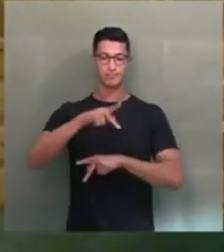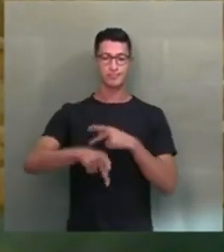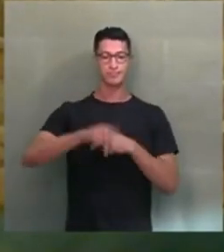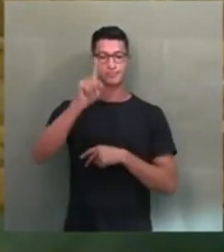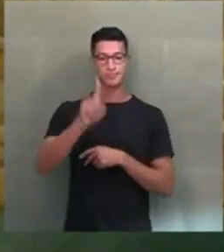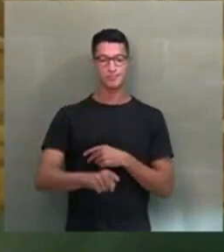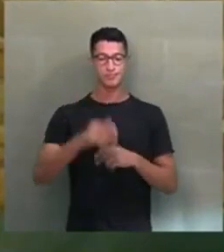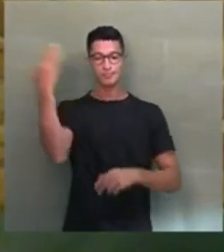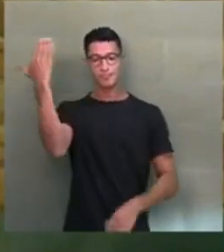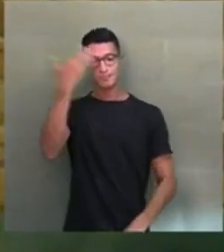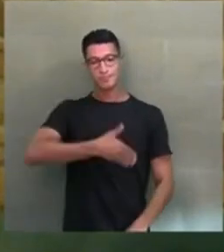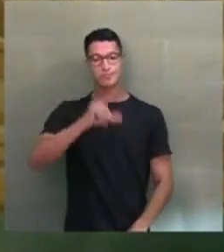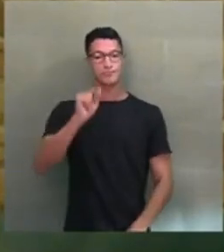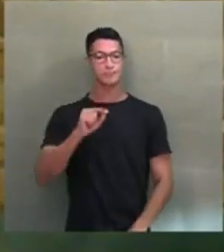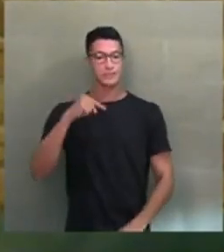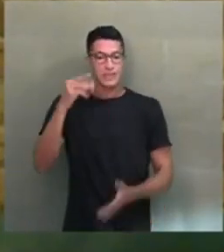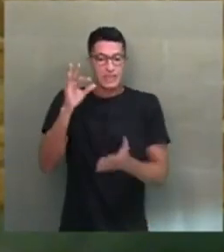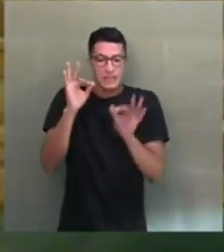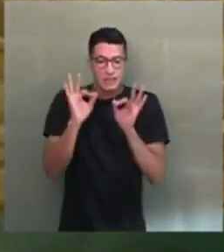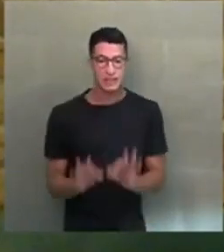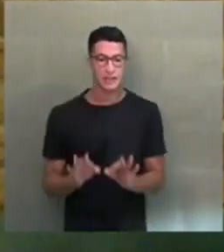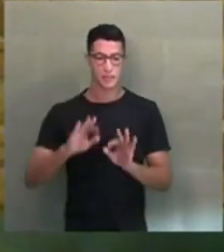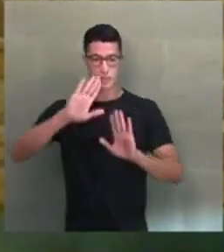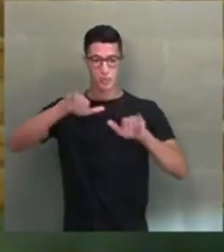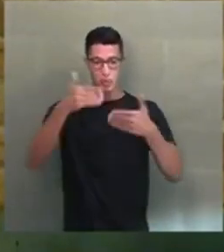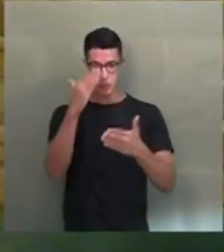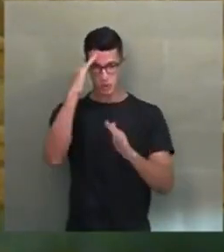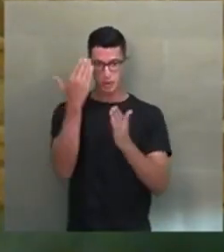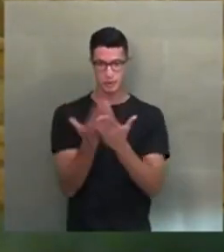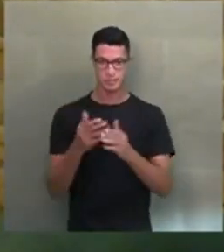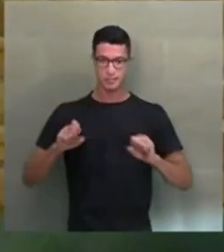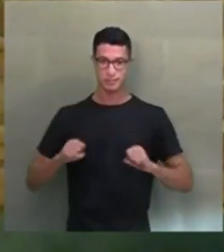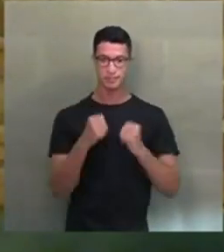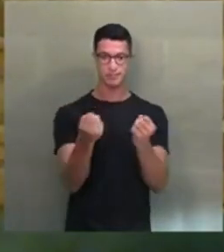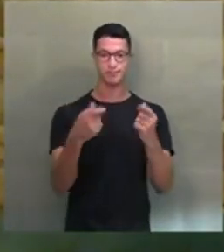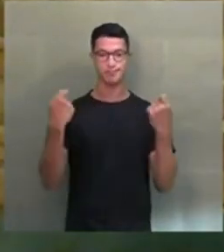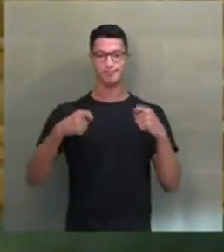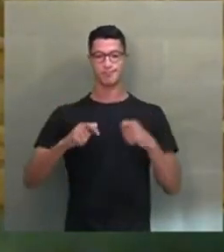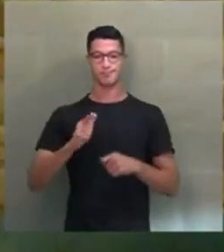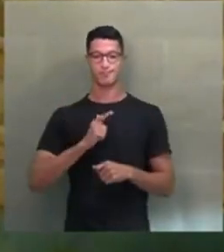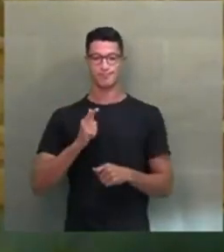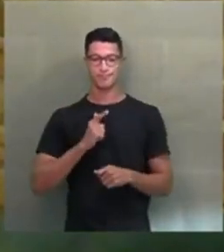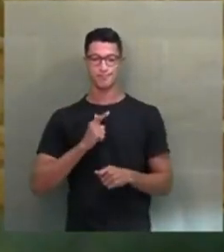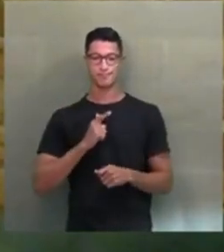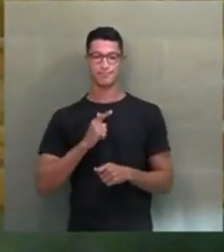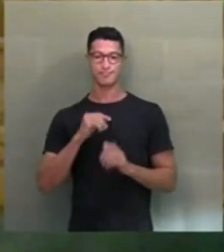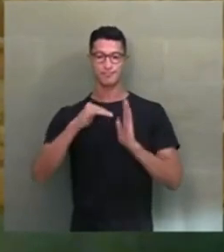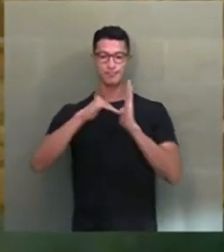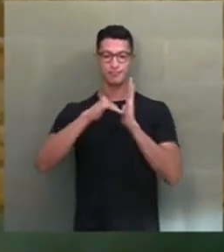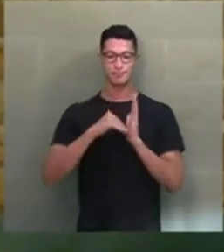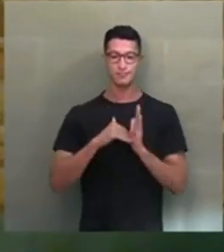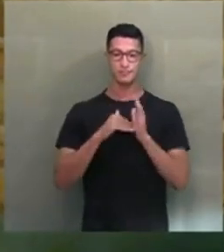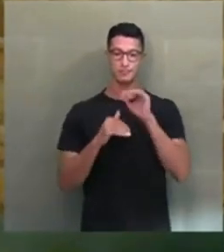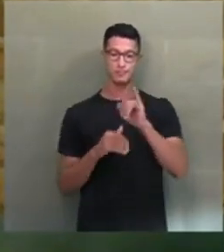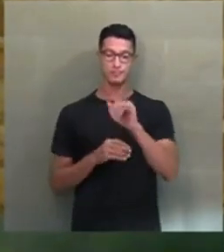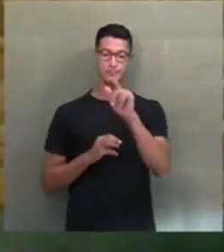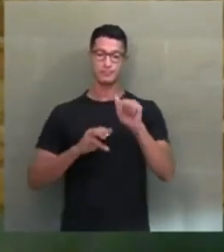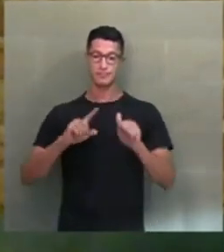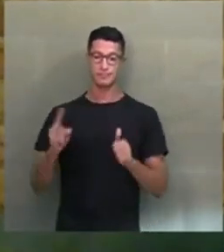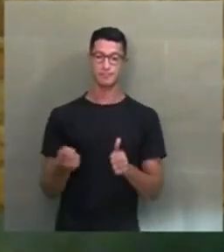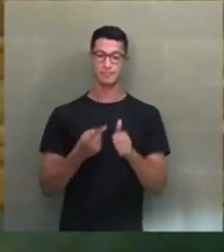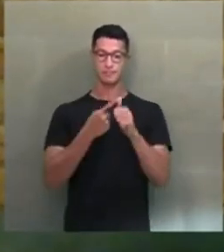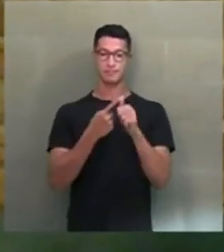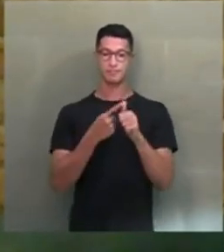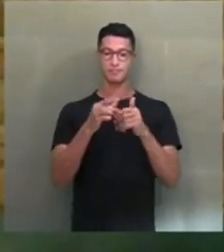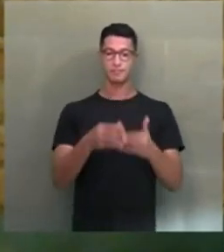a prova de que acertamos ao acreditar e defender a necessidade de o Senado ser um dos primeiros